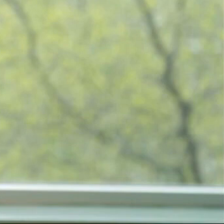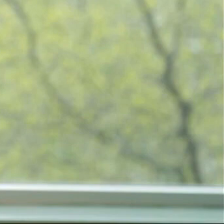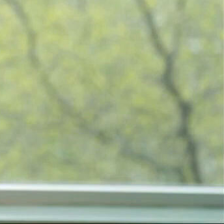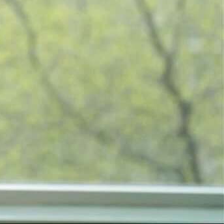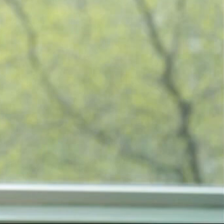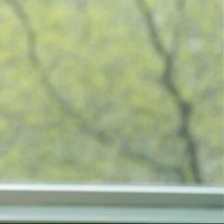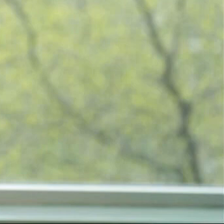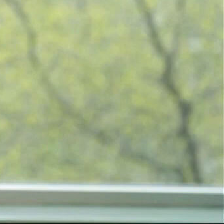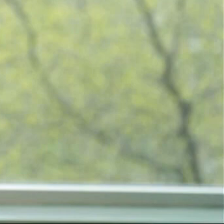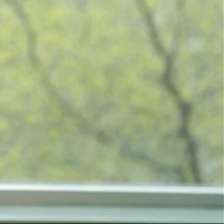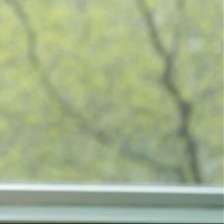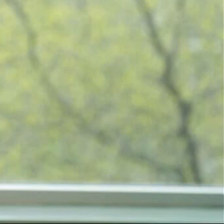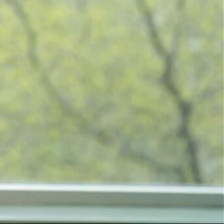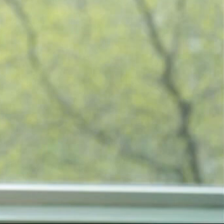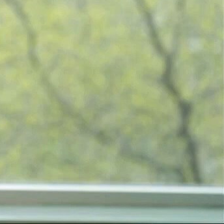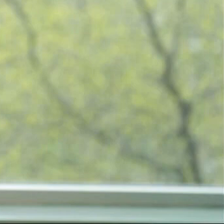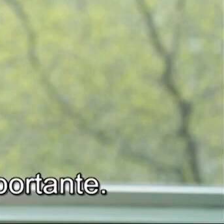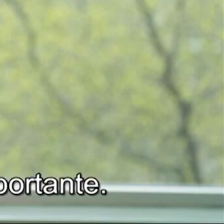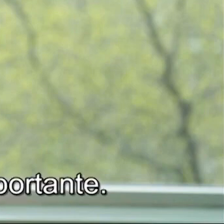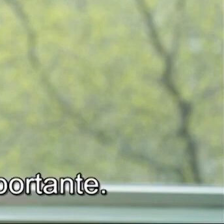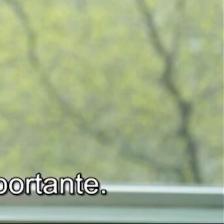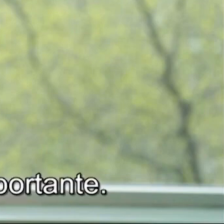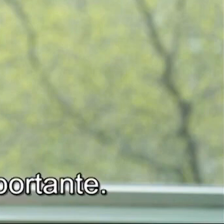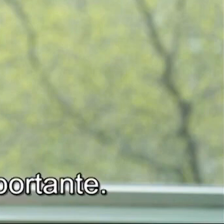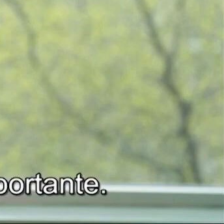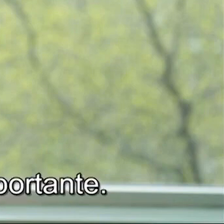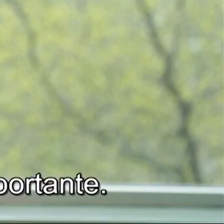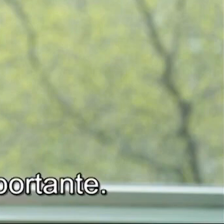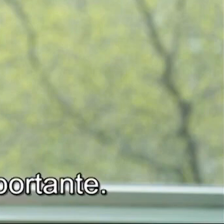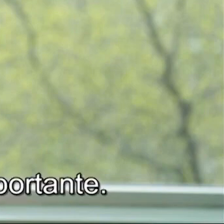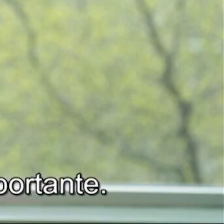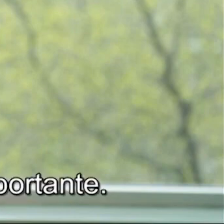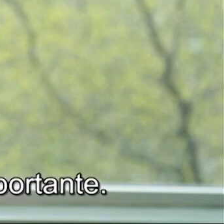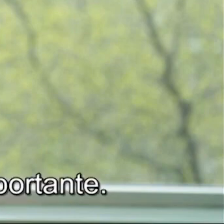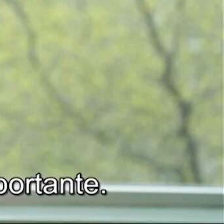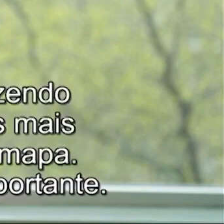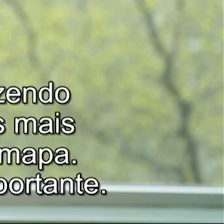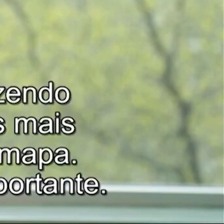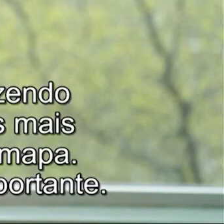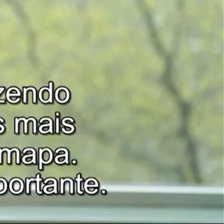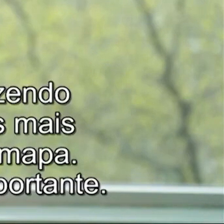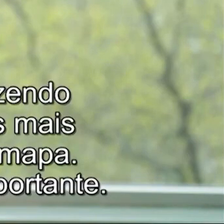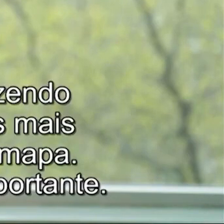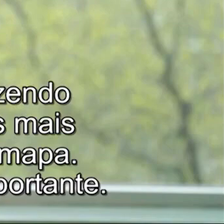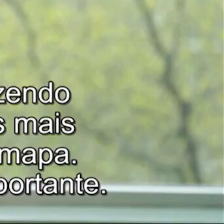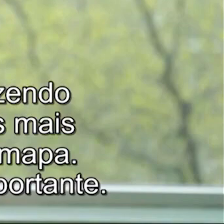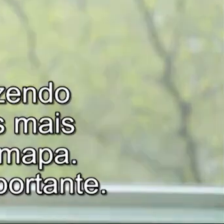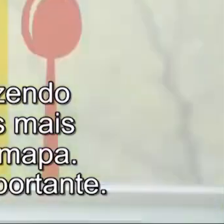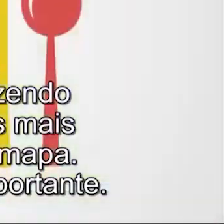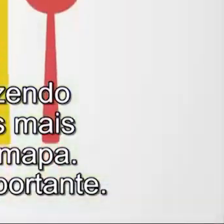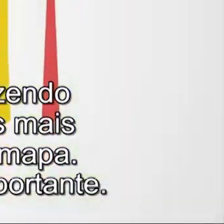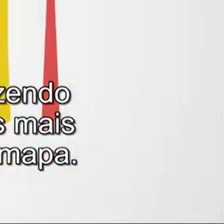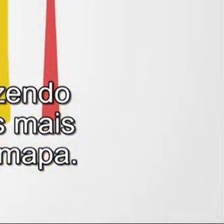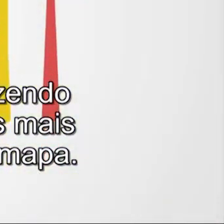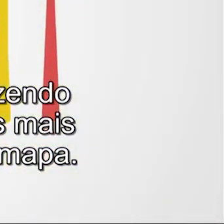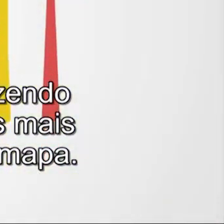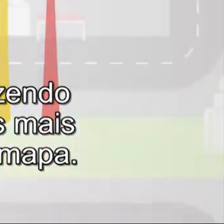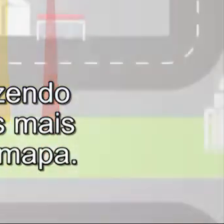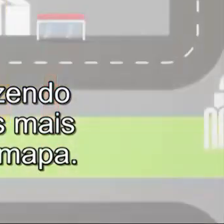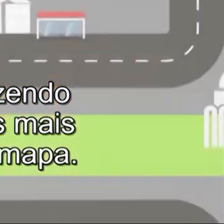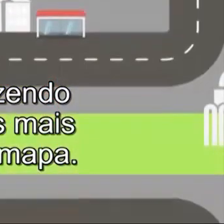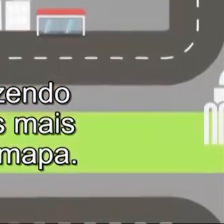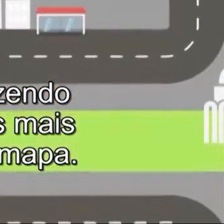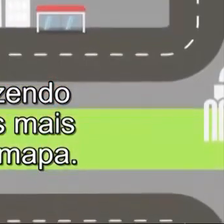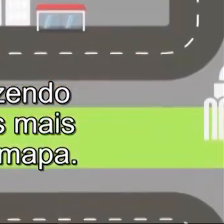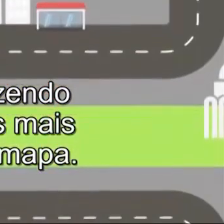Okay, we're back. Running experiments is really important. We do it all the time, whether we're making food,